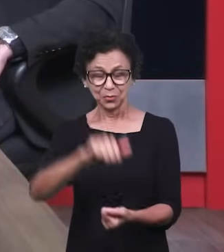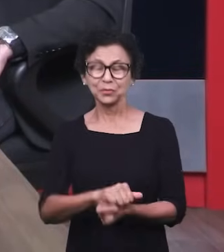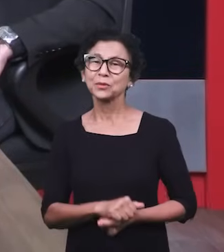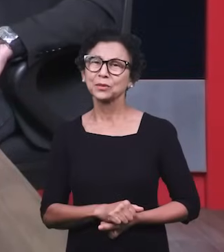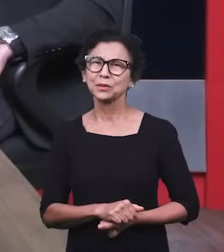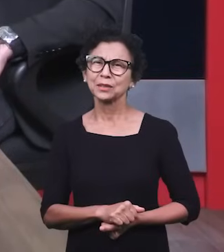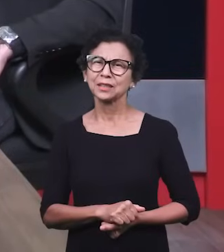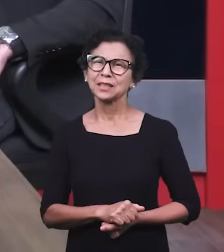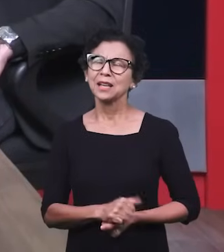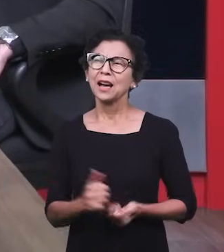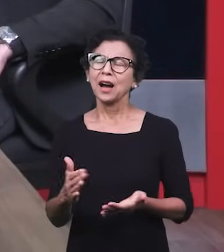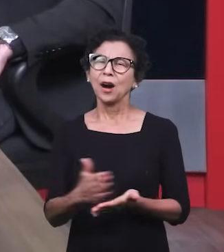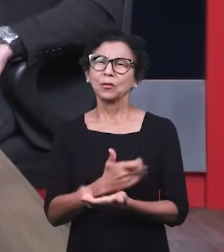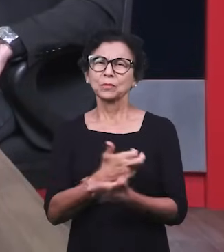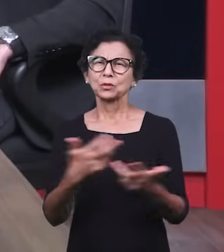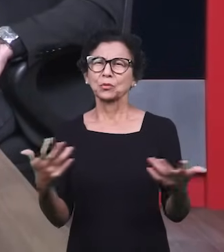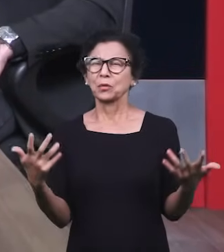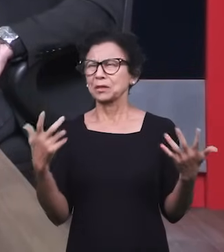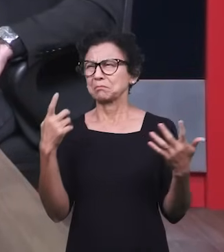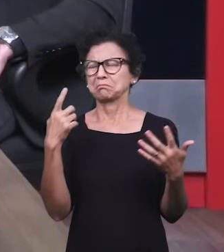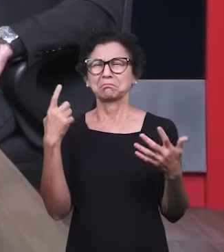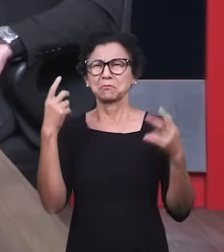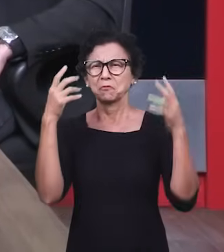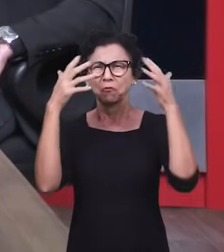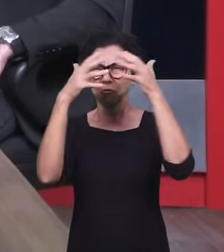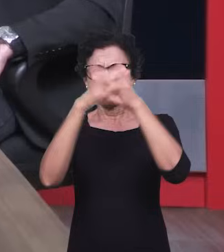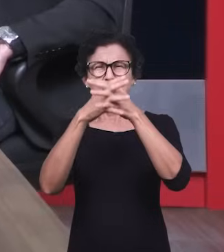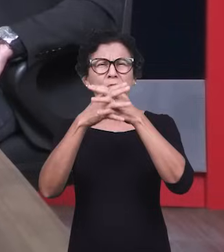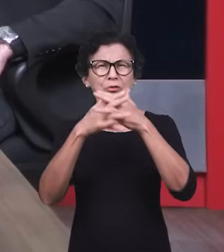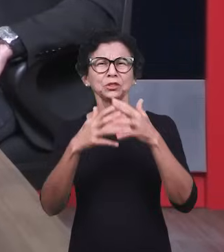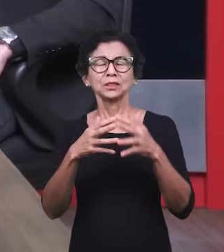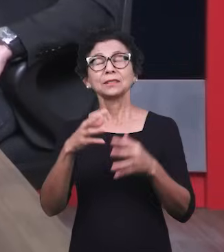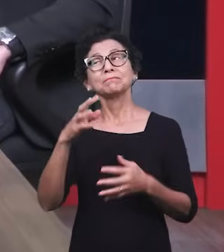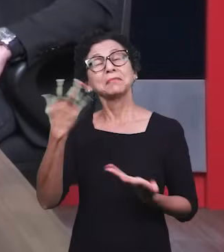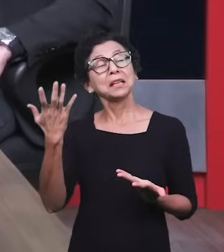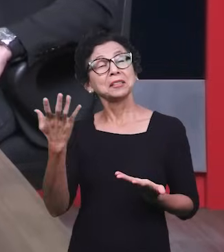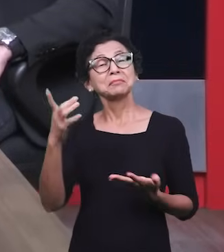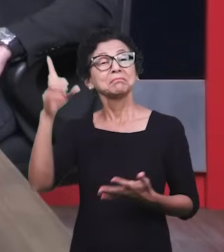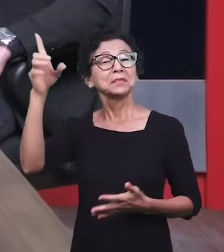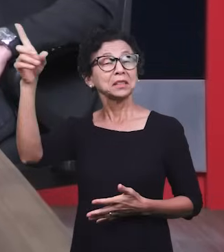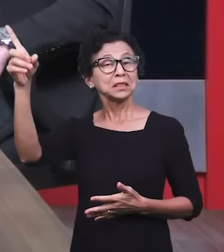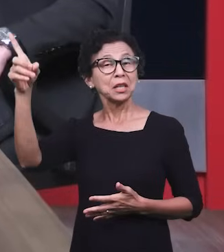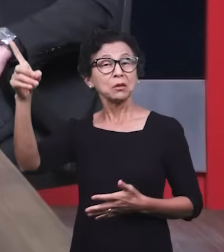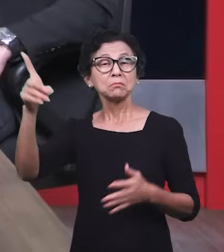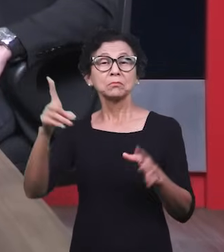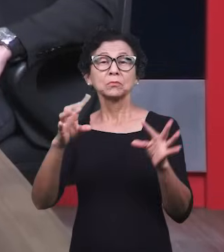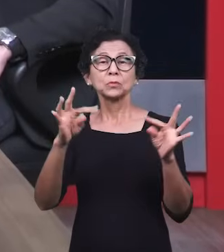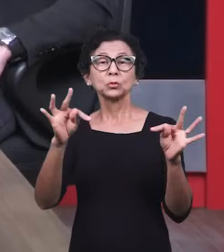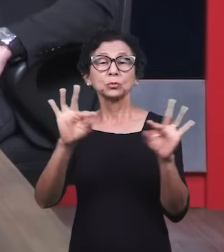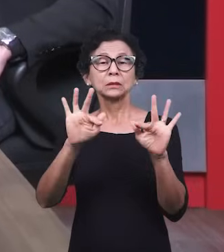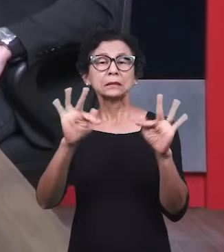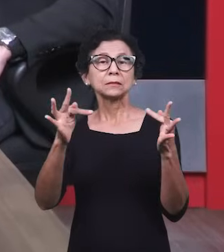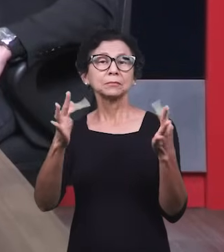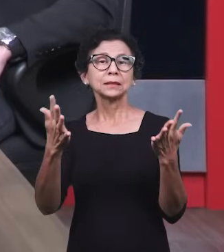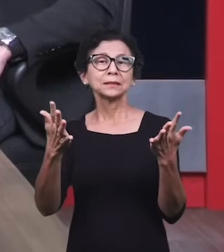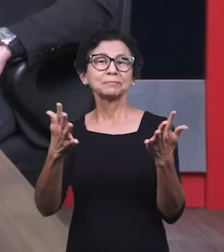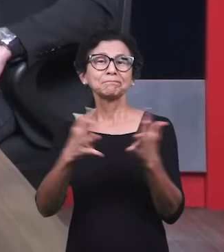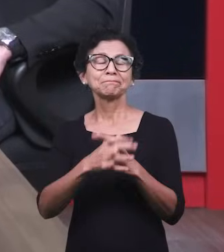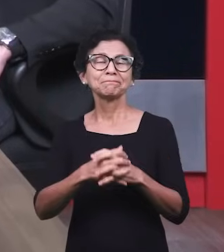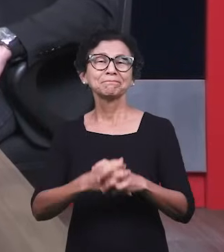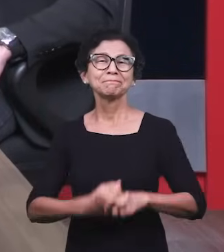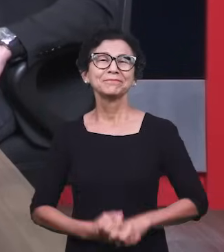simp simples né e basta uma palavra dele para todas essas coisas que a gente demora anos né udar